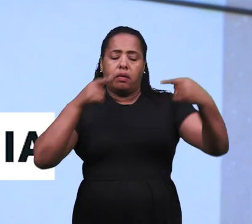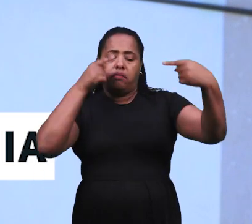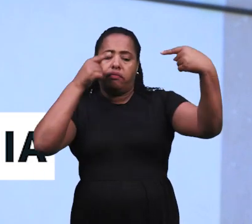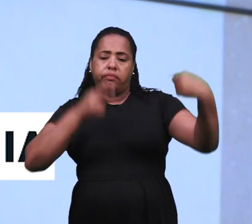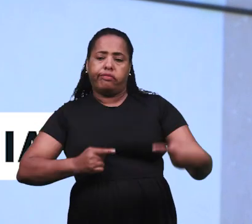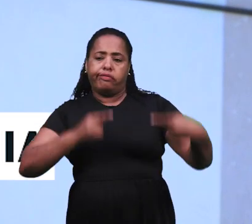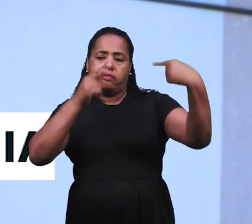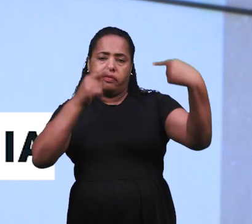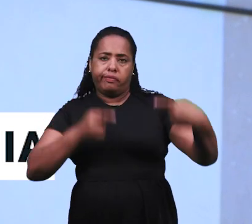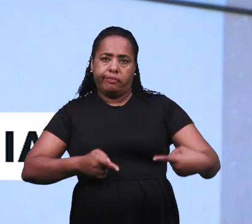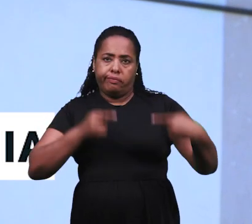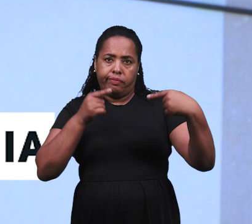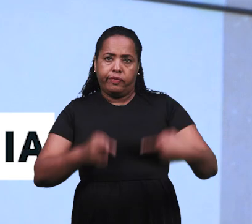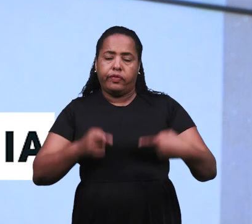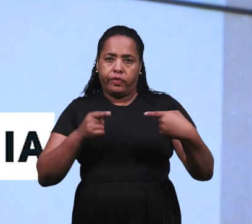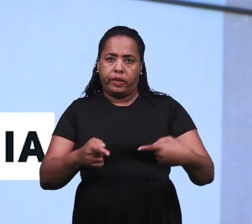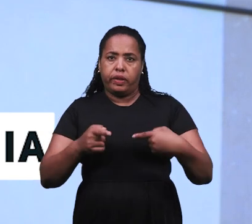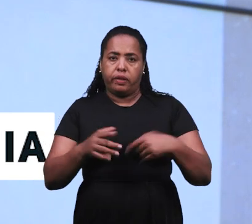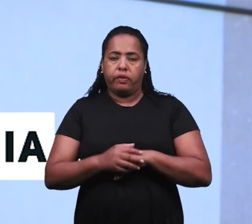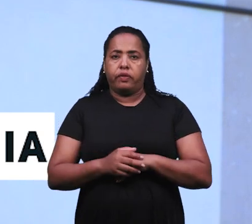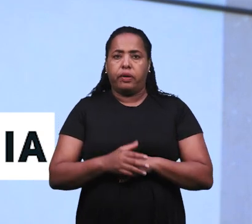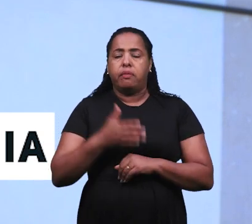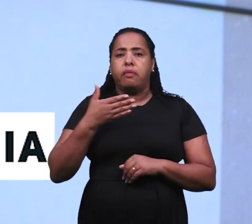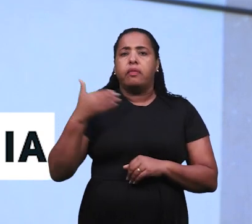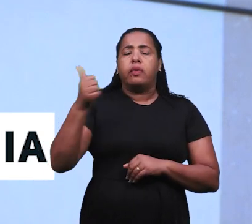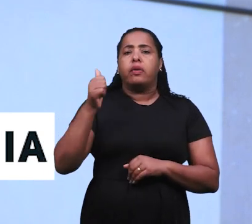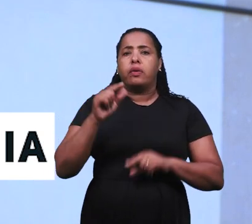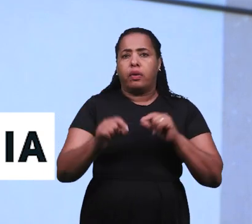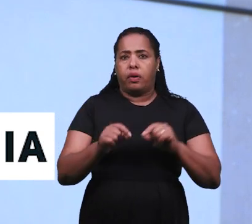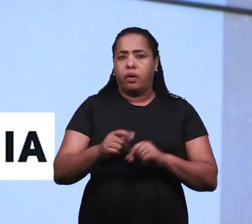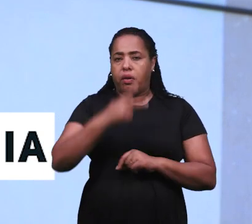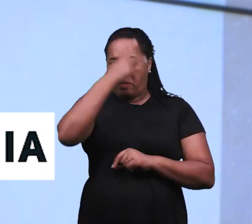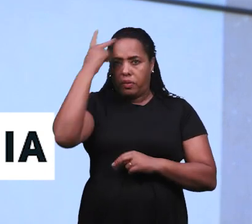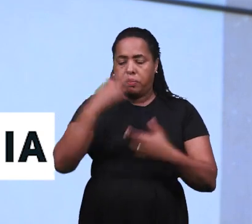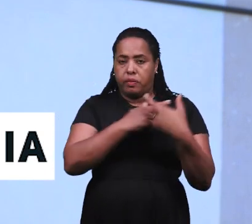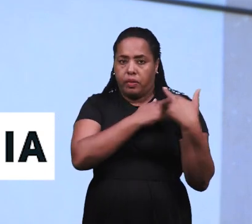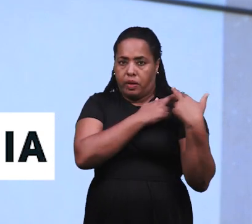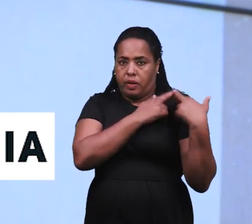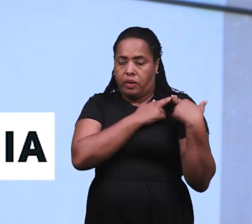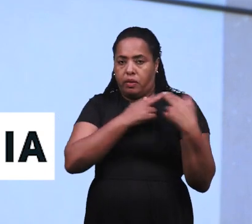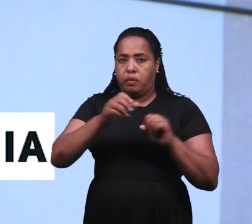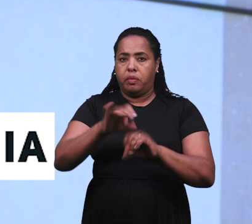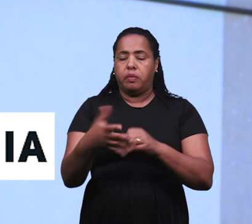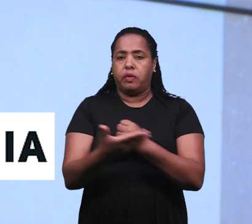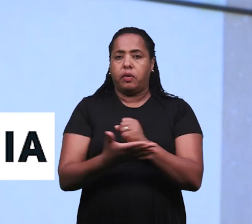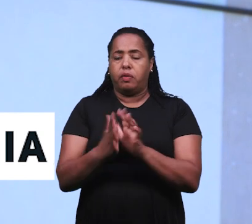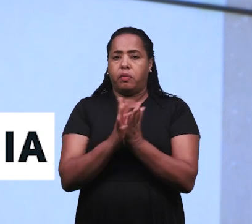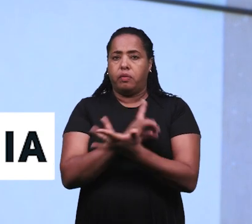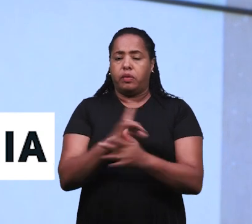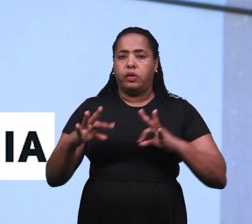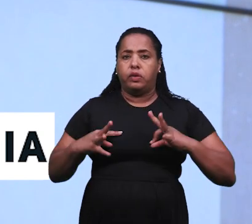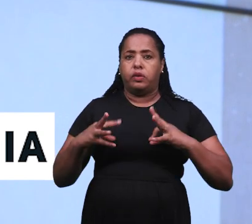desafio, no meu olhar, o maior desafio para o capelão e para todos os envolvidos nesse